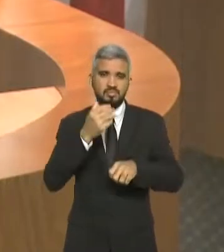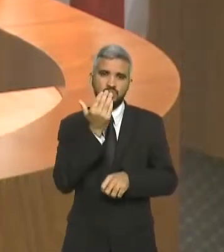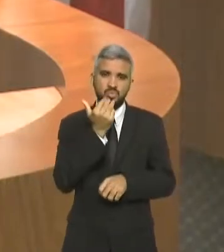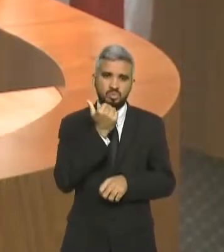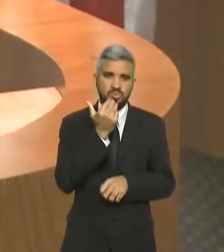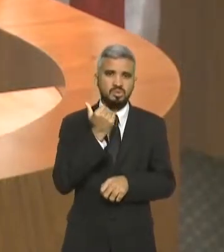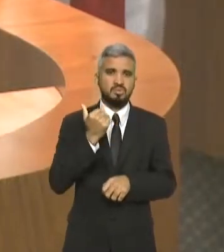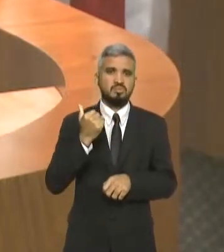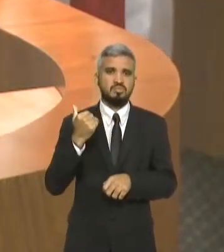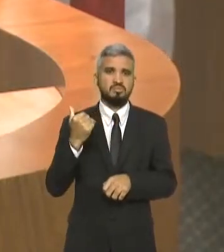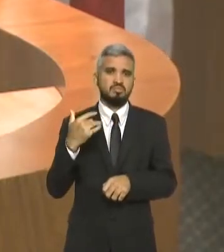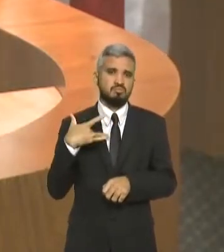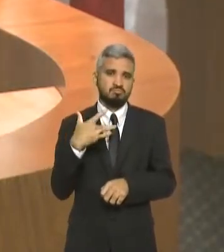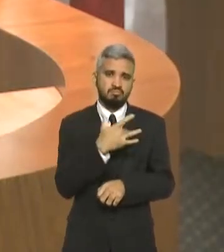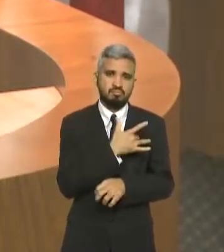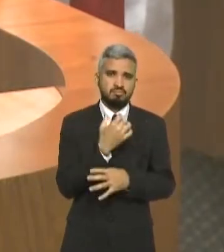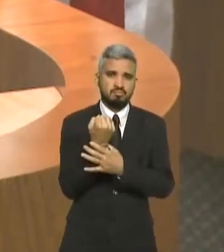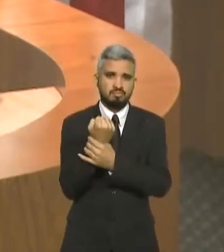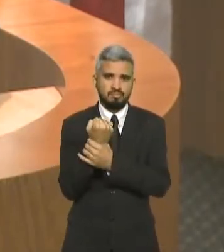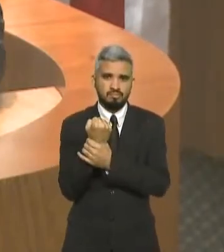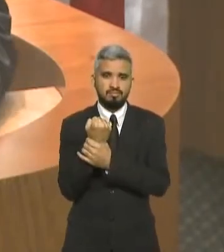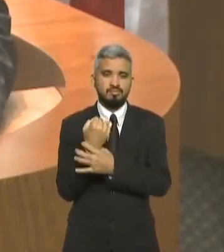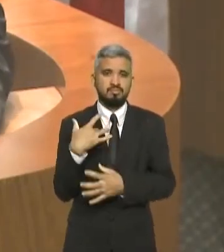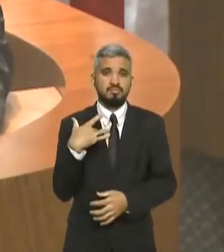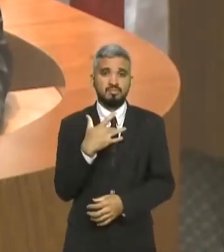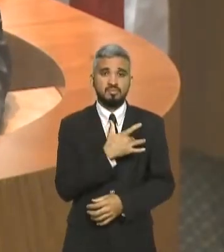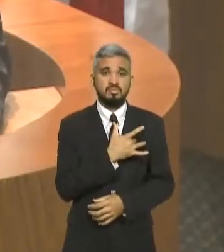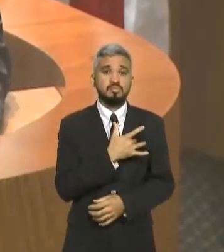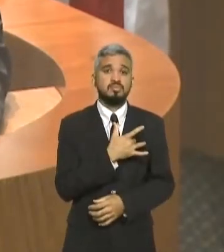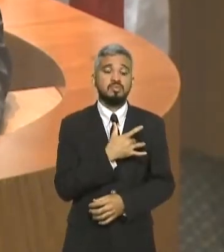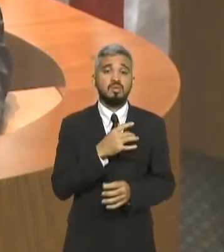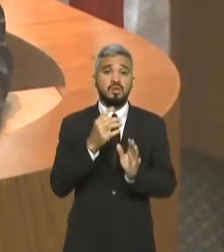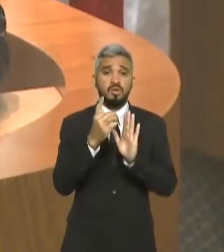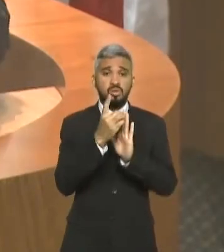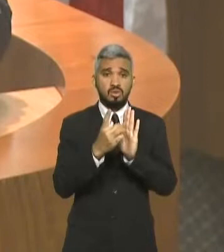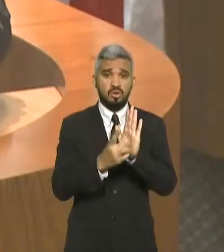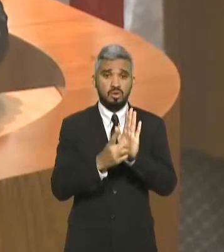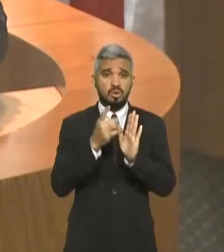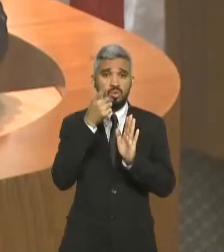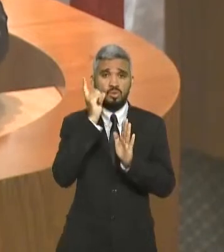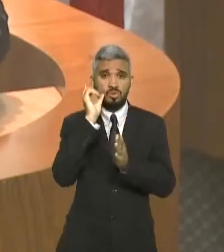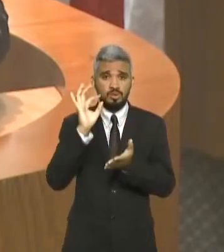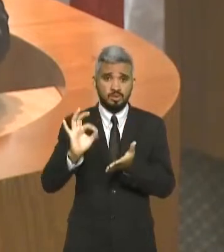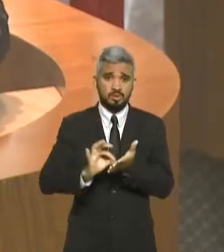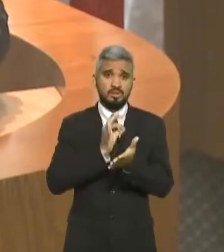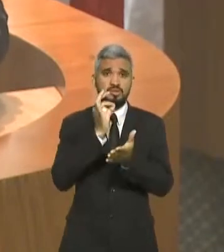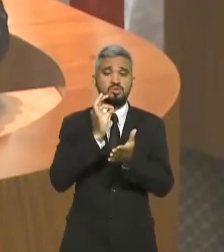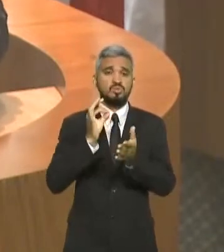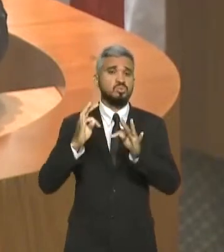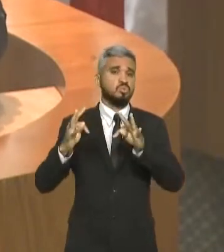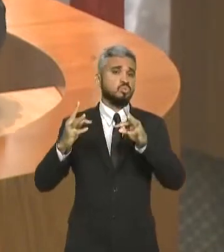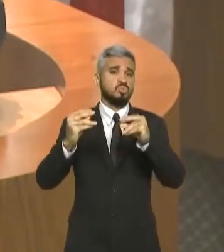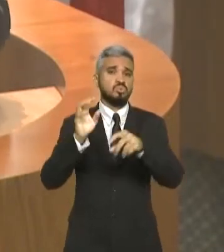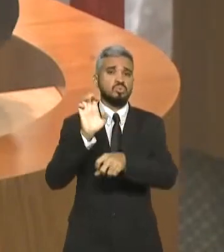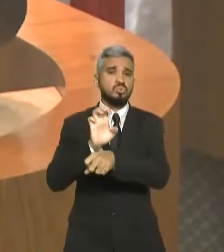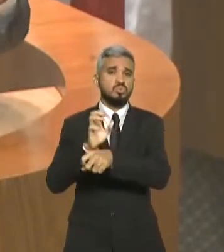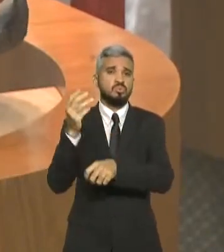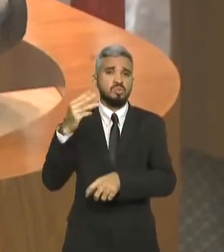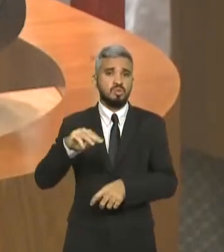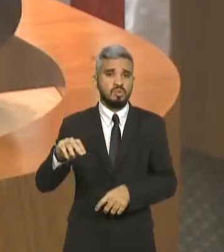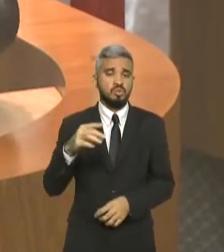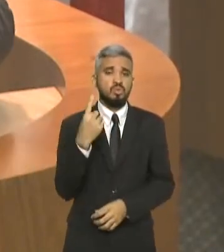maranhenses, estabelece um preço, a partir do decreto assinado ontem, de R$1 a